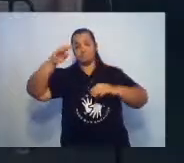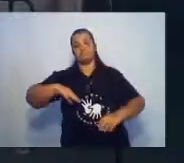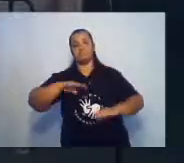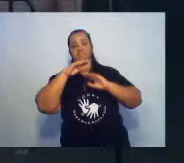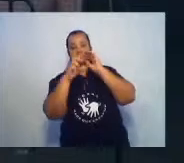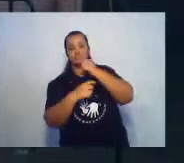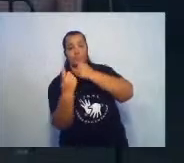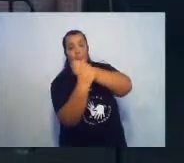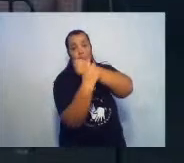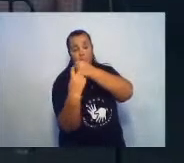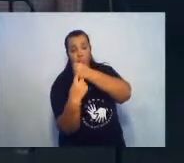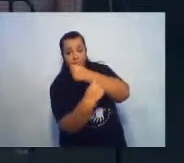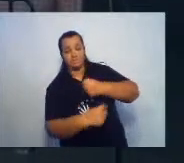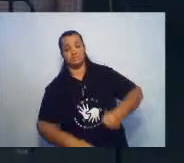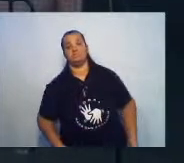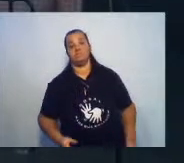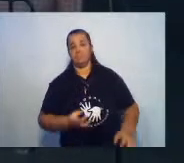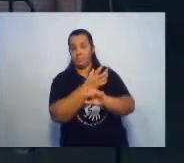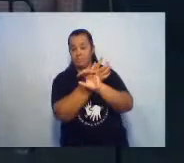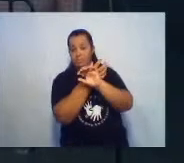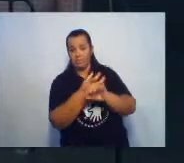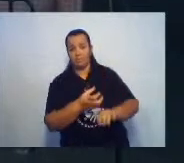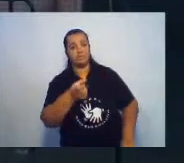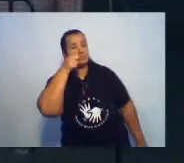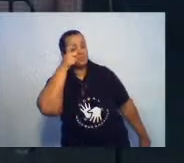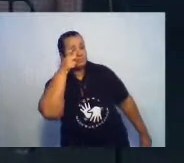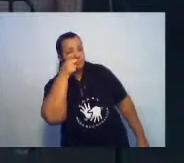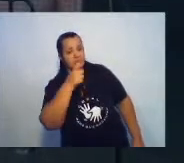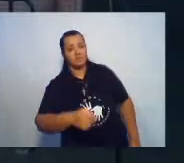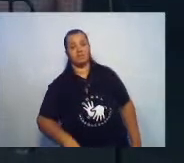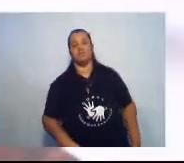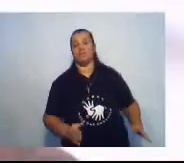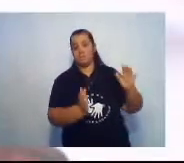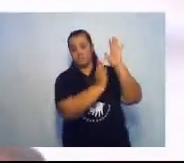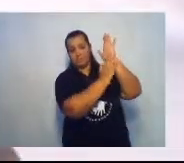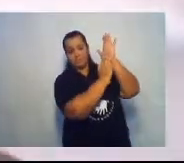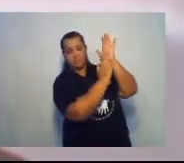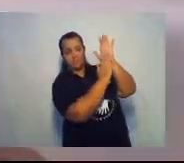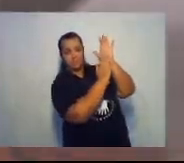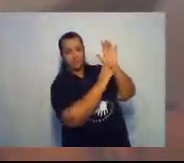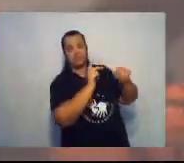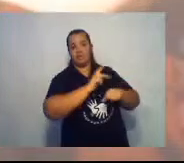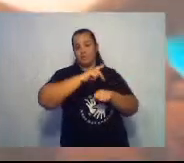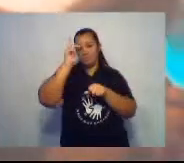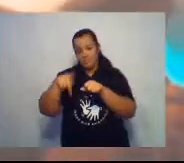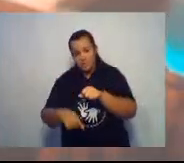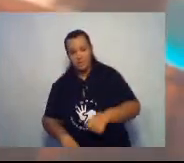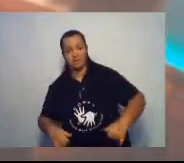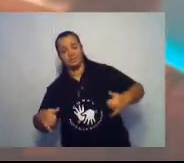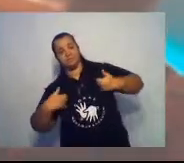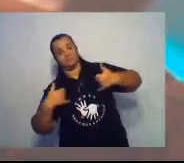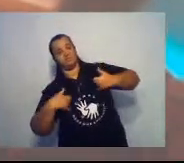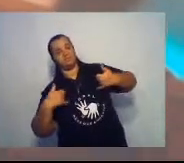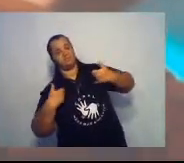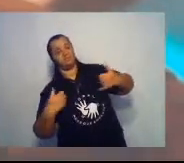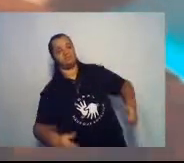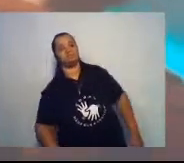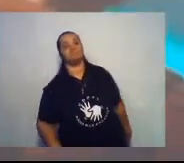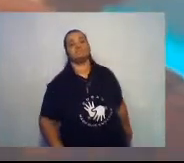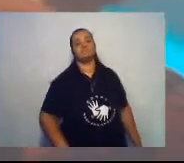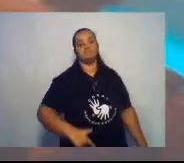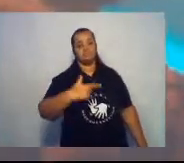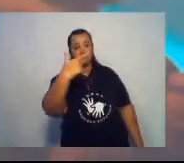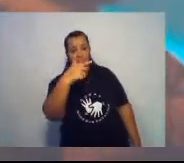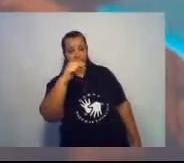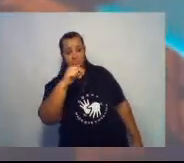que estão nos curtindo aí, estão acompanhando a live. E parabenizar a nossa cidade, né, os 203 anos de Piracaia, nossa antiga